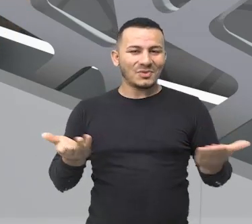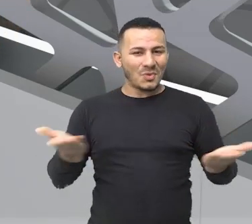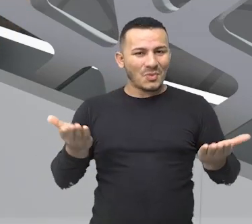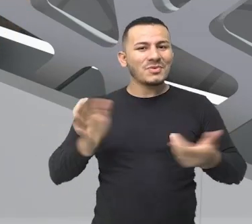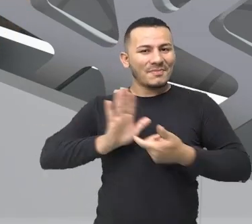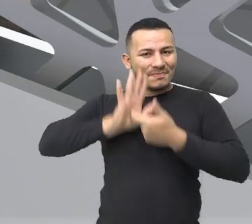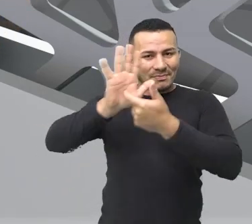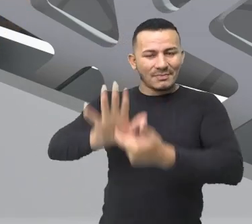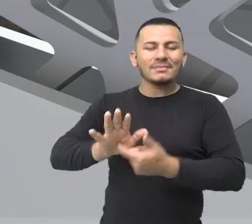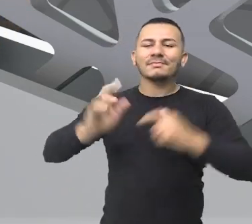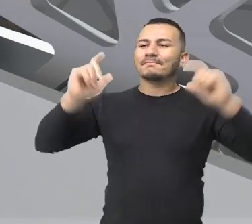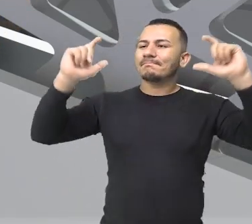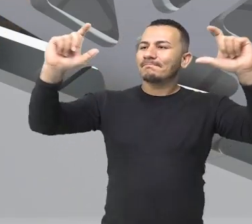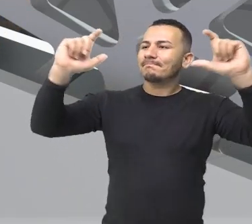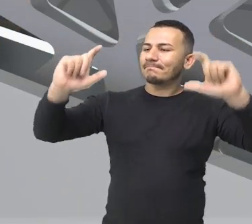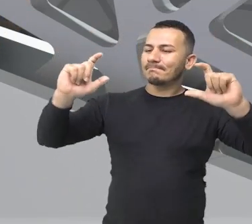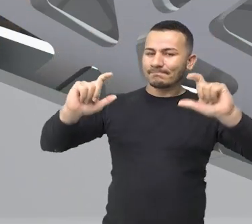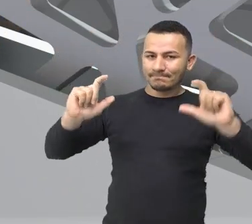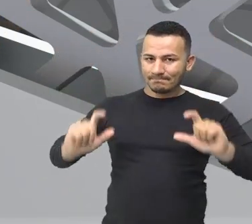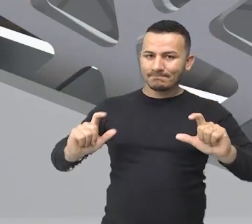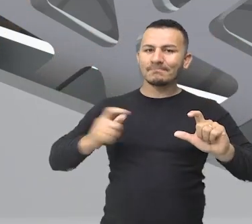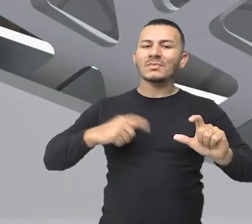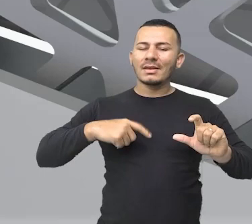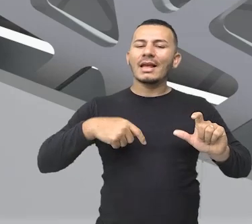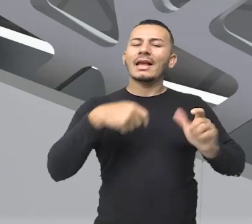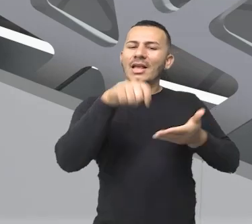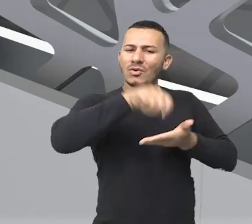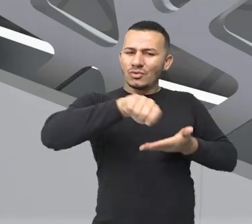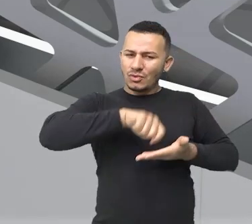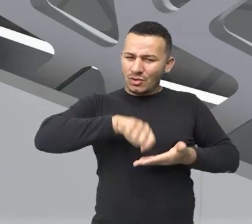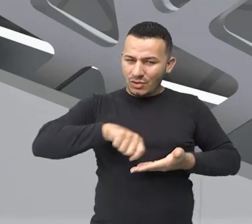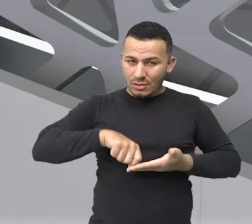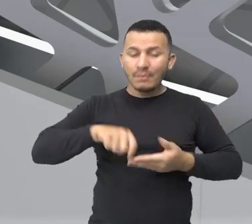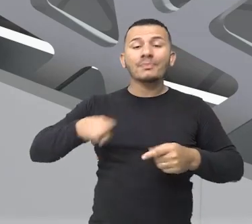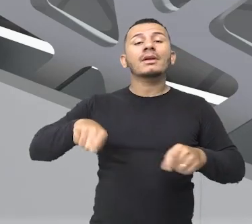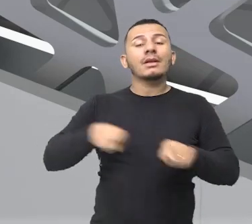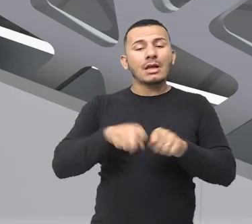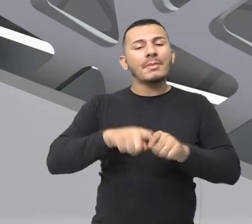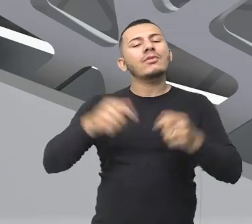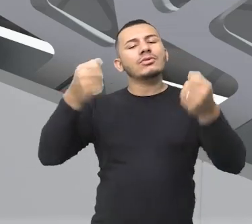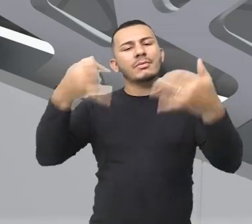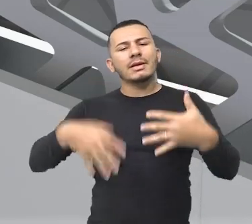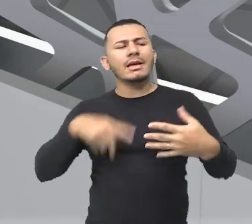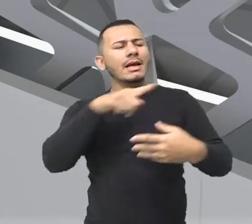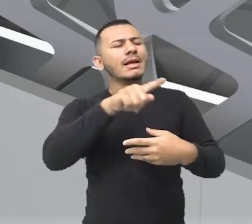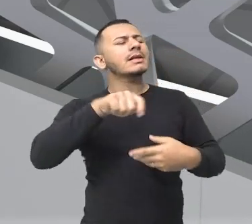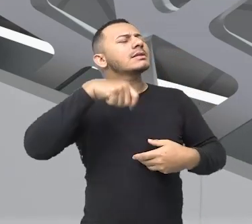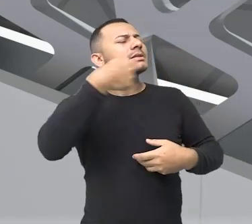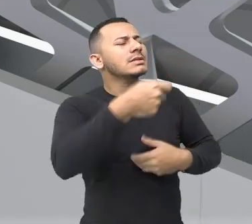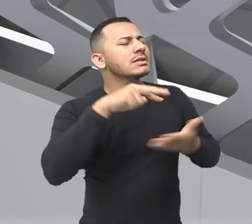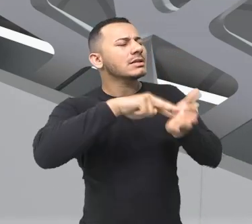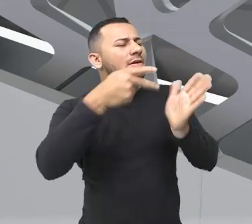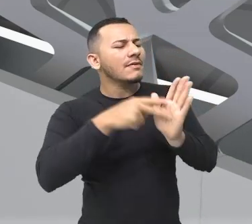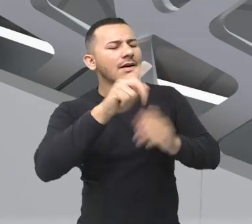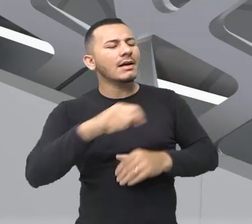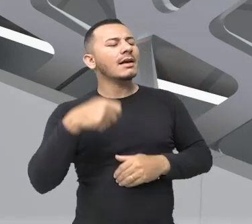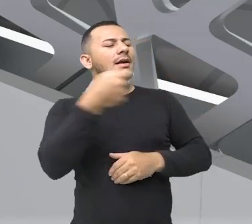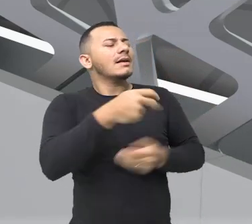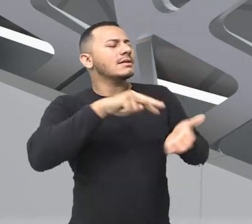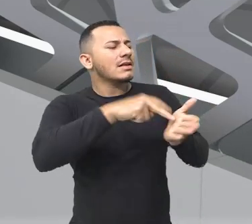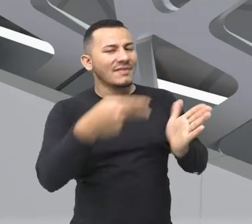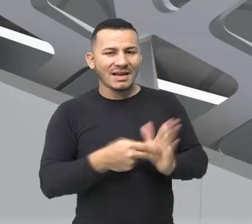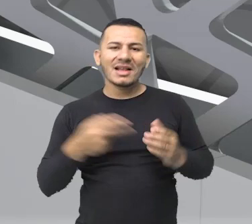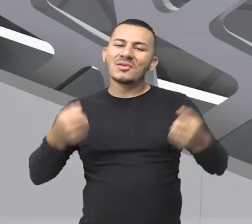foi escrito e, ao mesmo tempo, foi dizendo para que cada expressão dessa serve, tá bom, gente? Para que a gente possa,